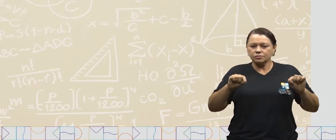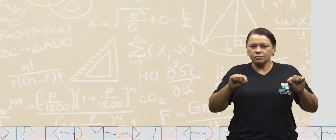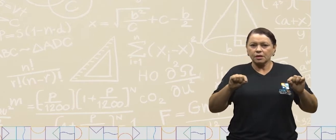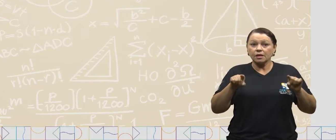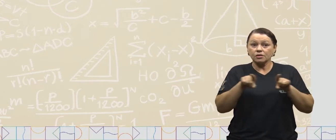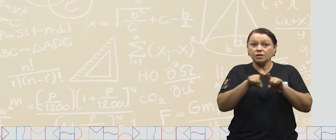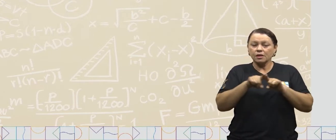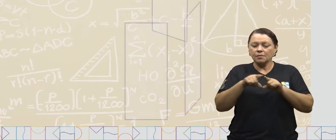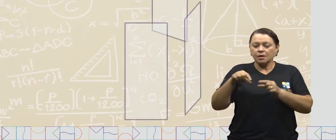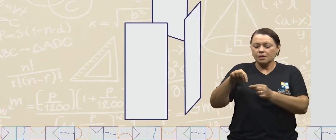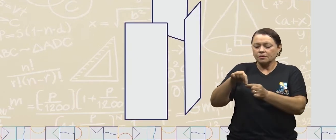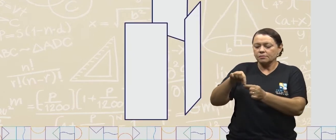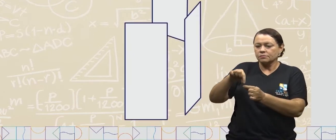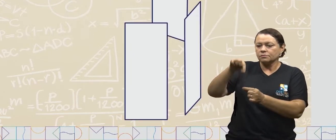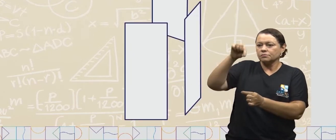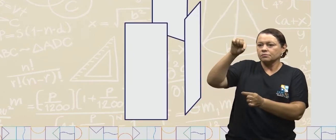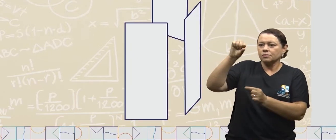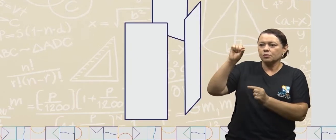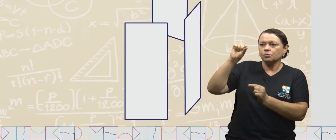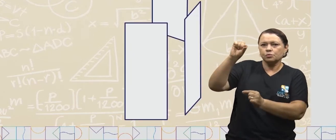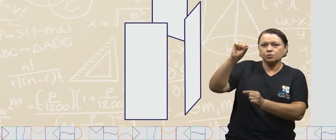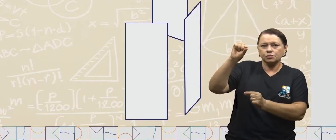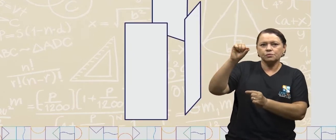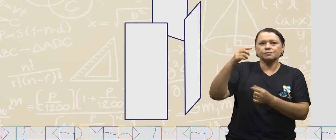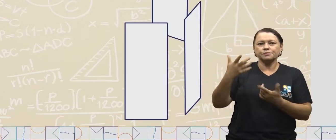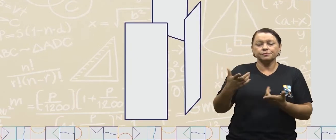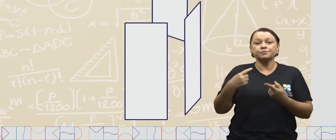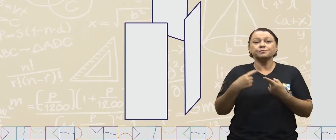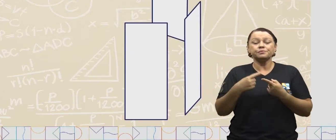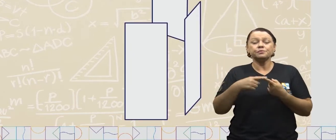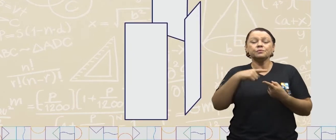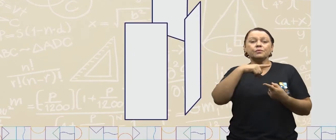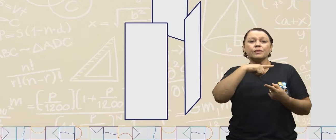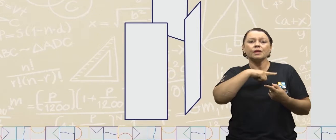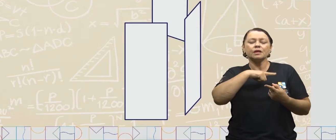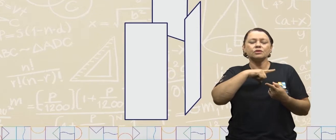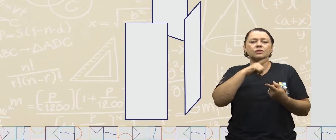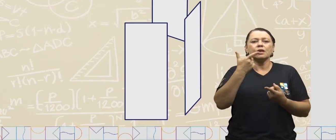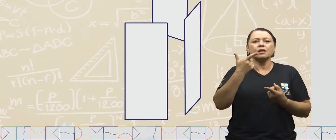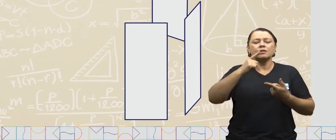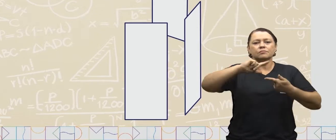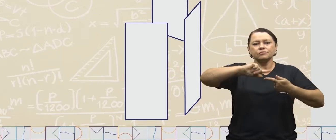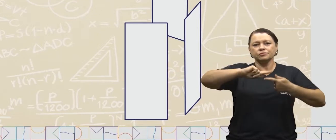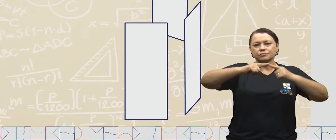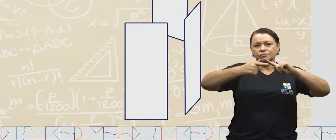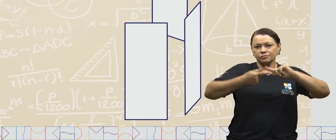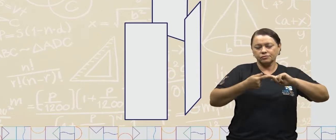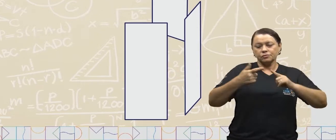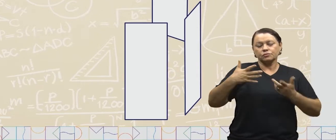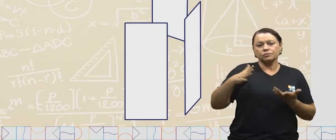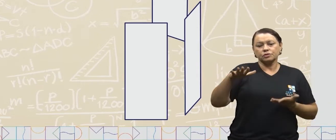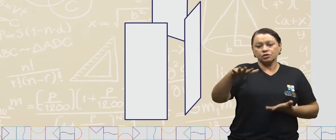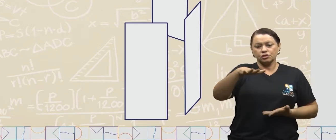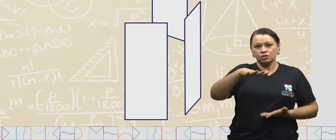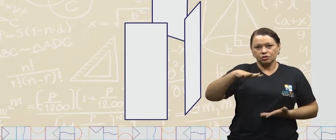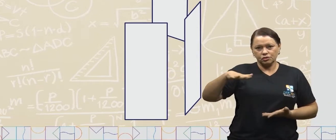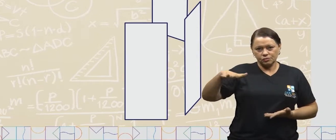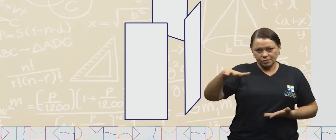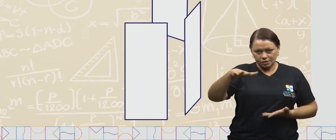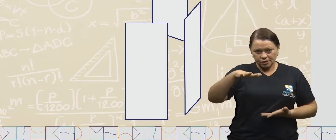e vértices. As faces são compostas por figuras geométricas